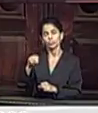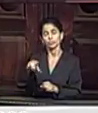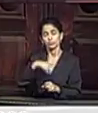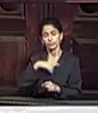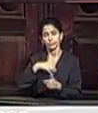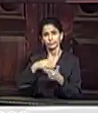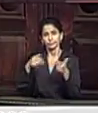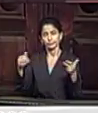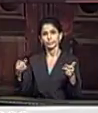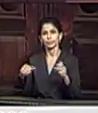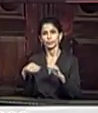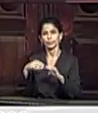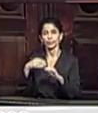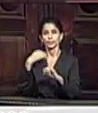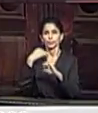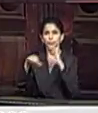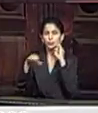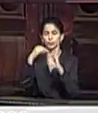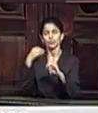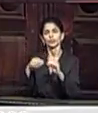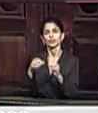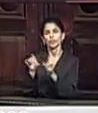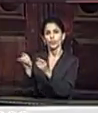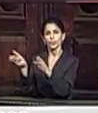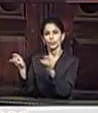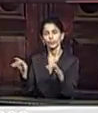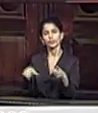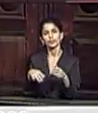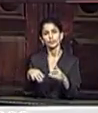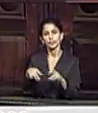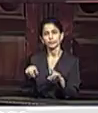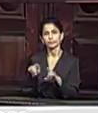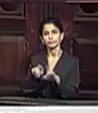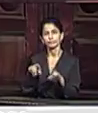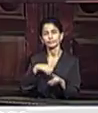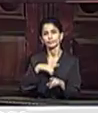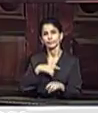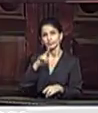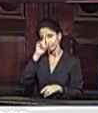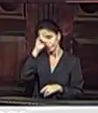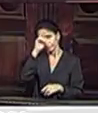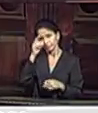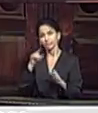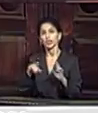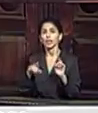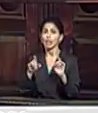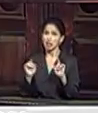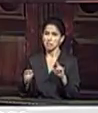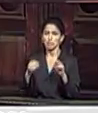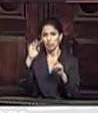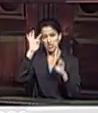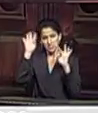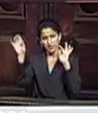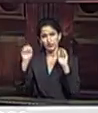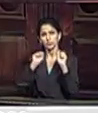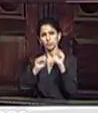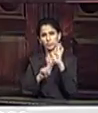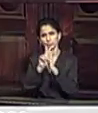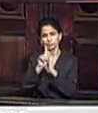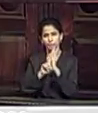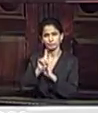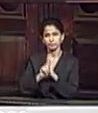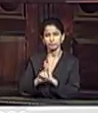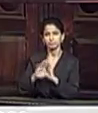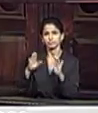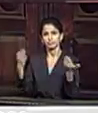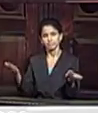de telecomunicações foi privatizado e com uma ideia também de que seria fiscalizado pela Anatel. O que a gente está vendo agora,